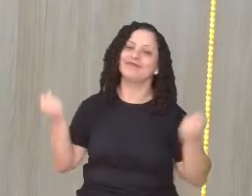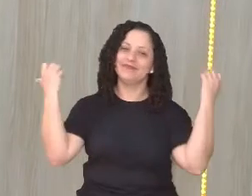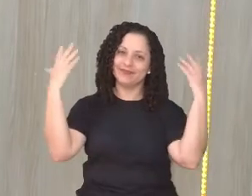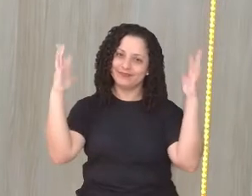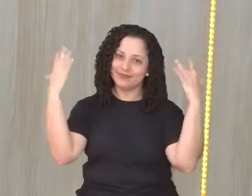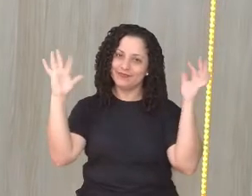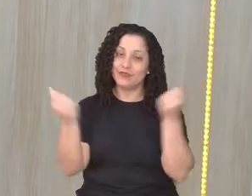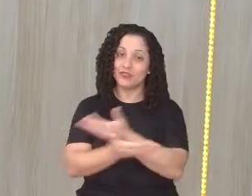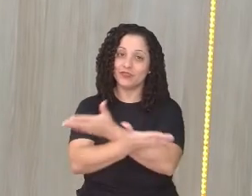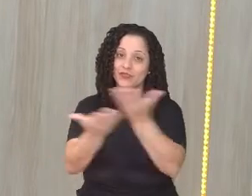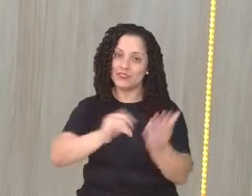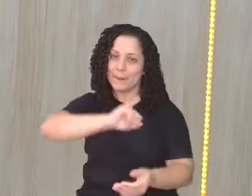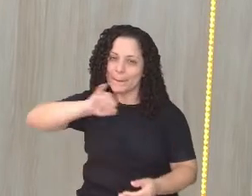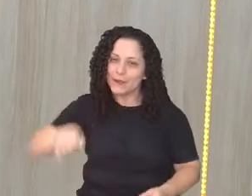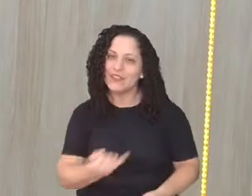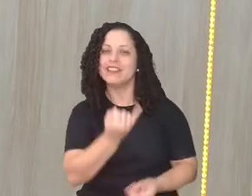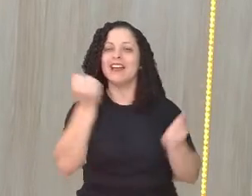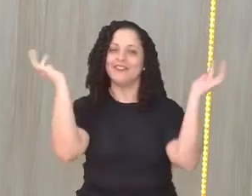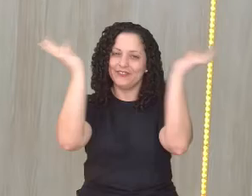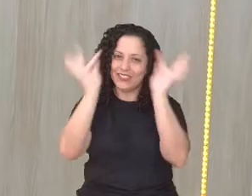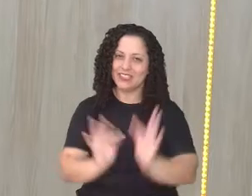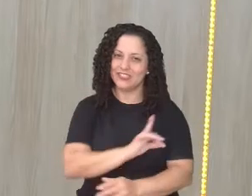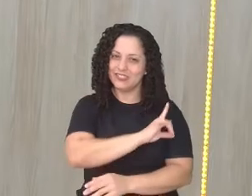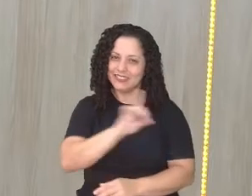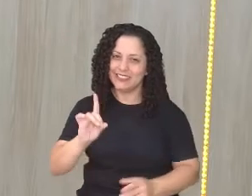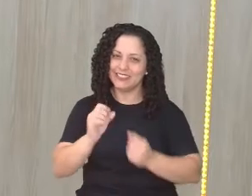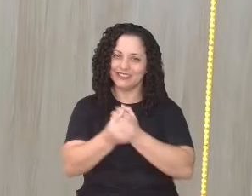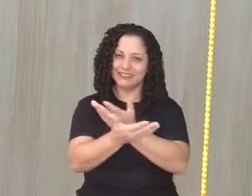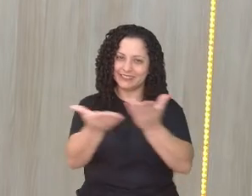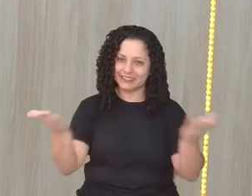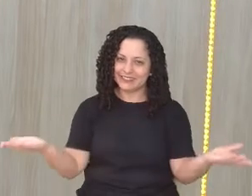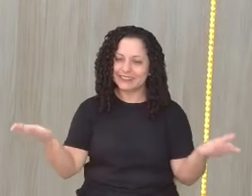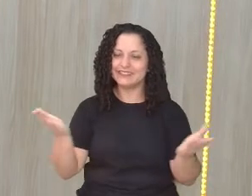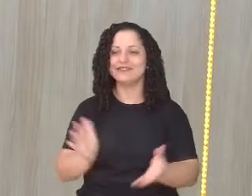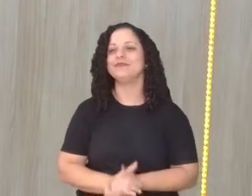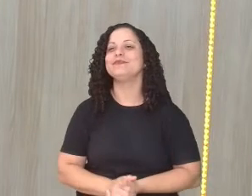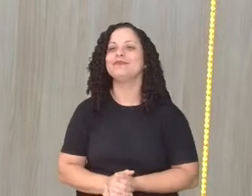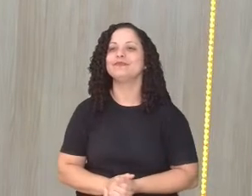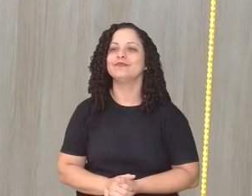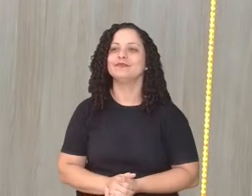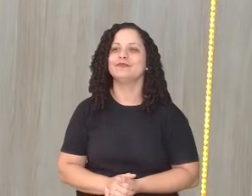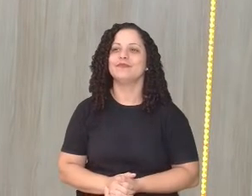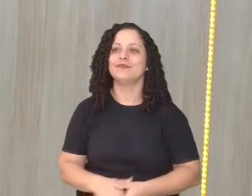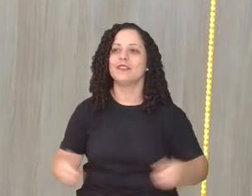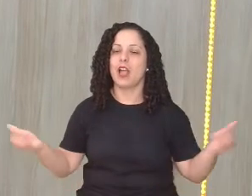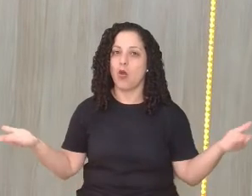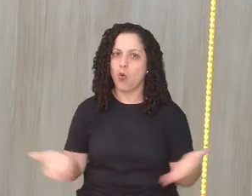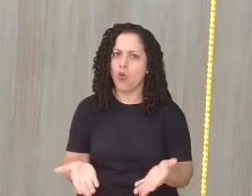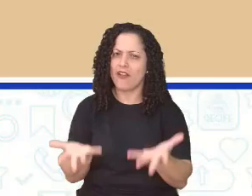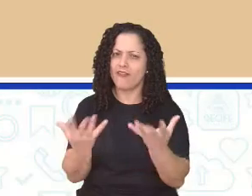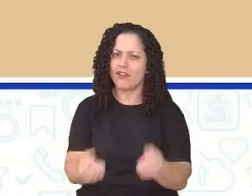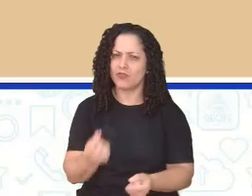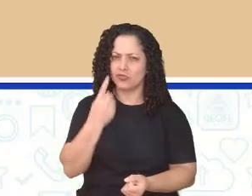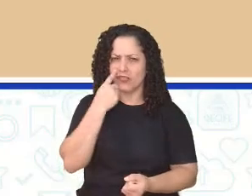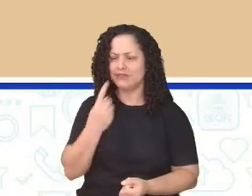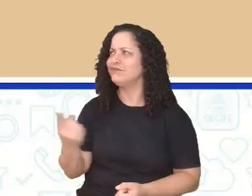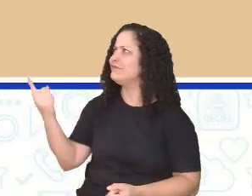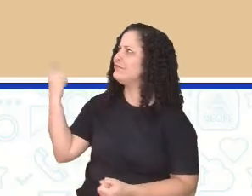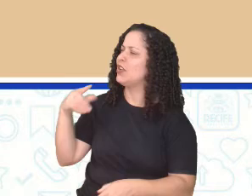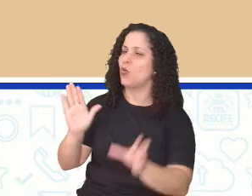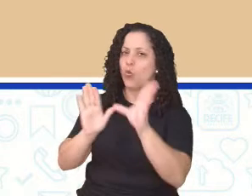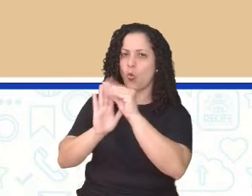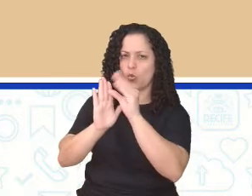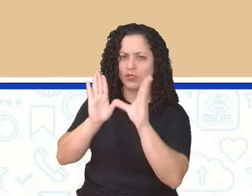o seu dia. Um feliz dia dos estudantes para vocês. E aqui vamos trazendo a introdução do nosso